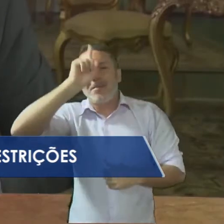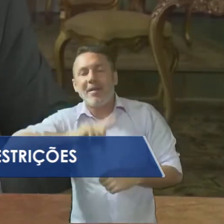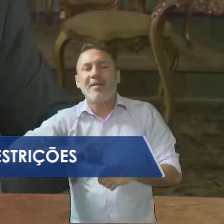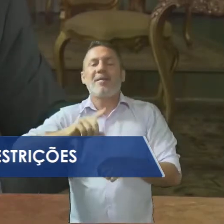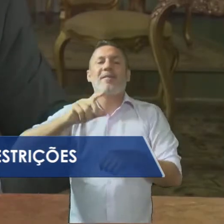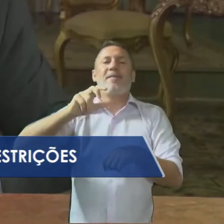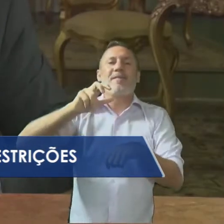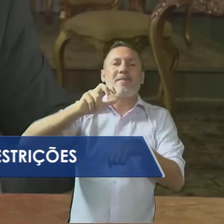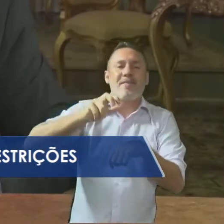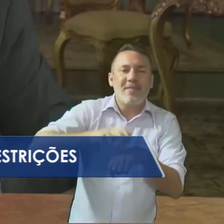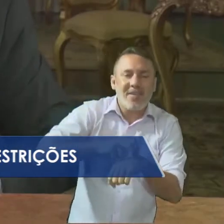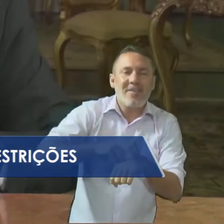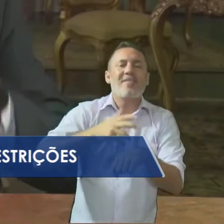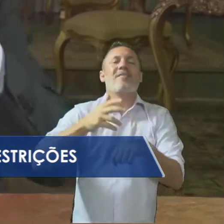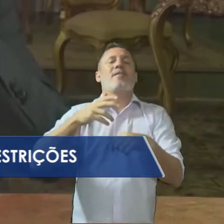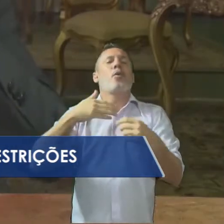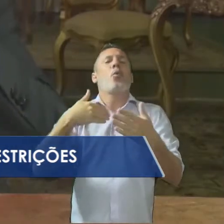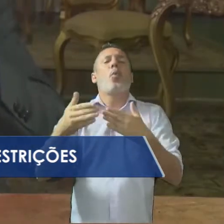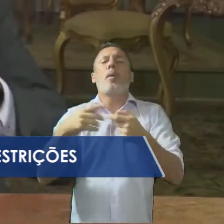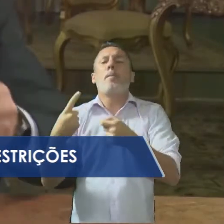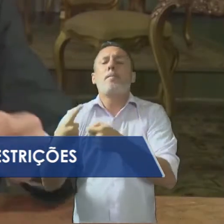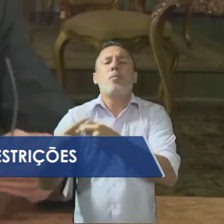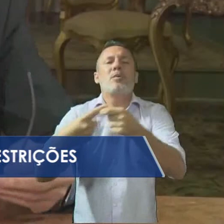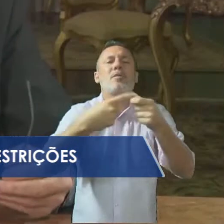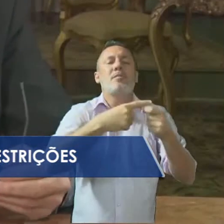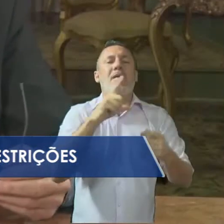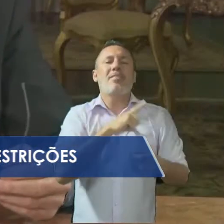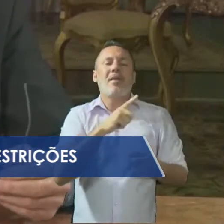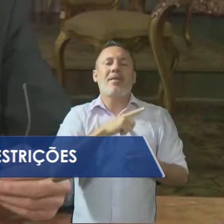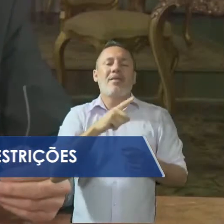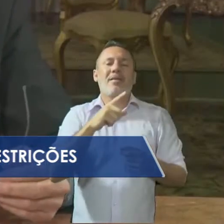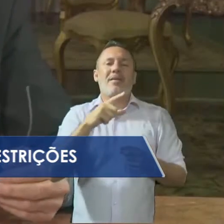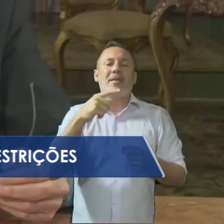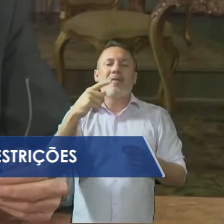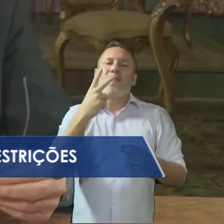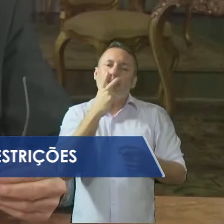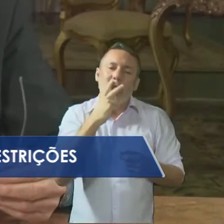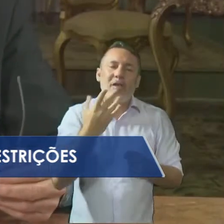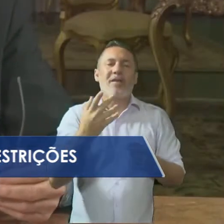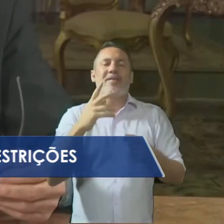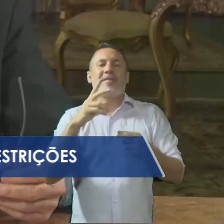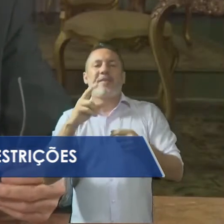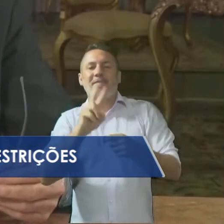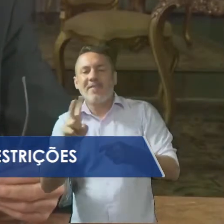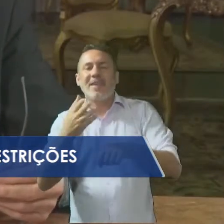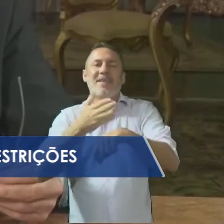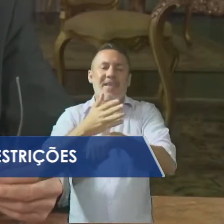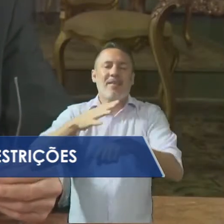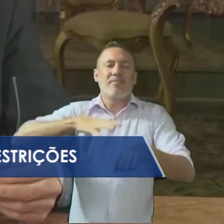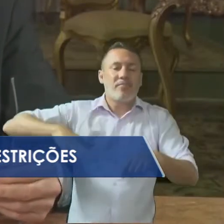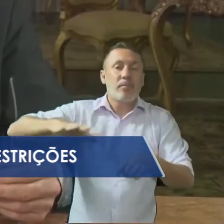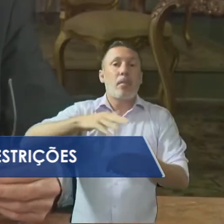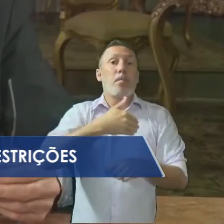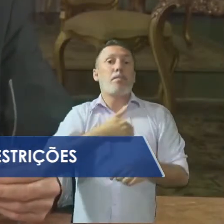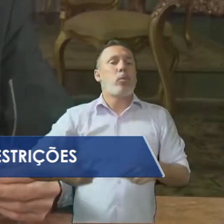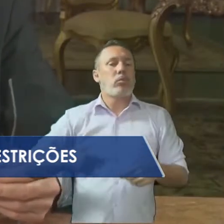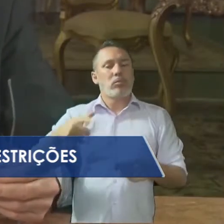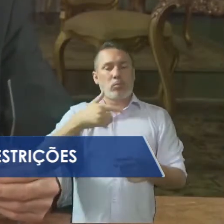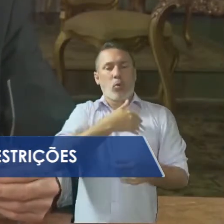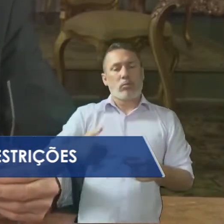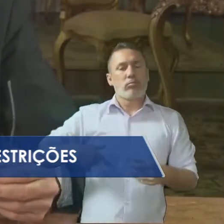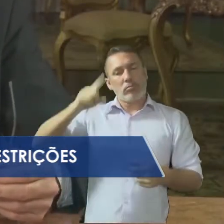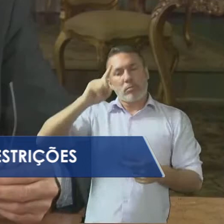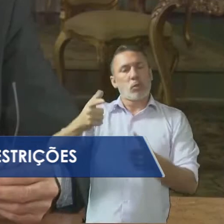municipal todos os municípios que têm transporte coletivo público Nossa Fundação determinando a suspensão